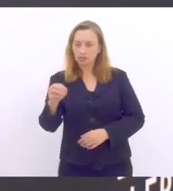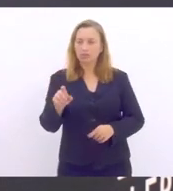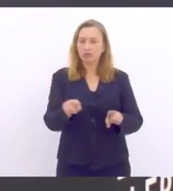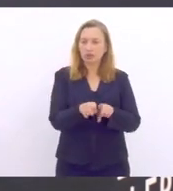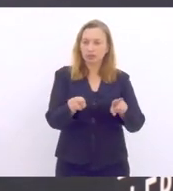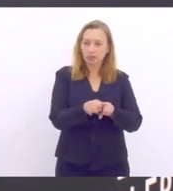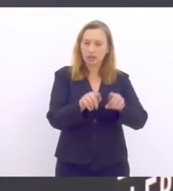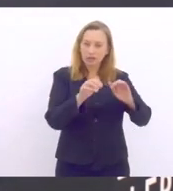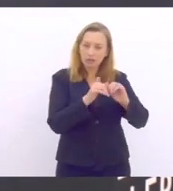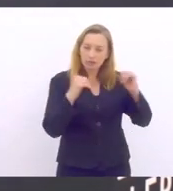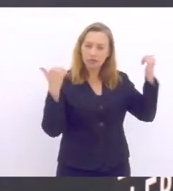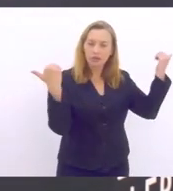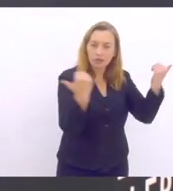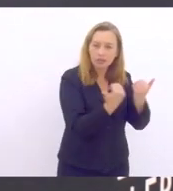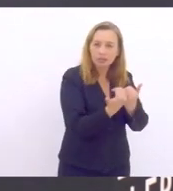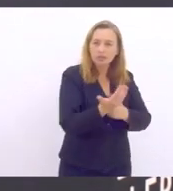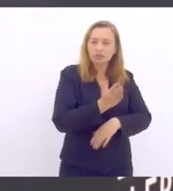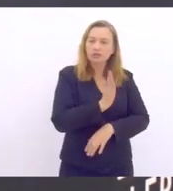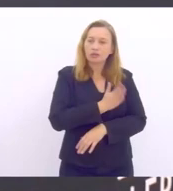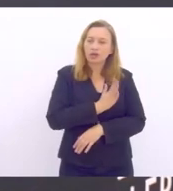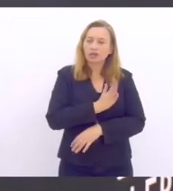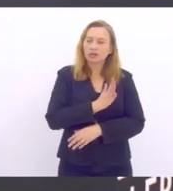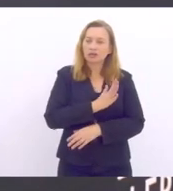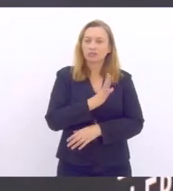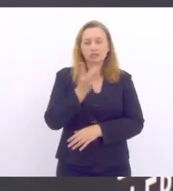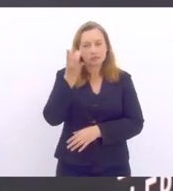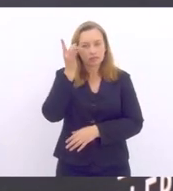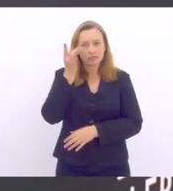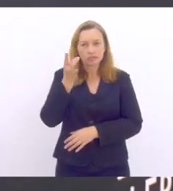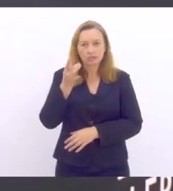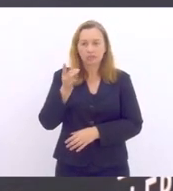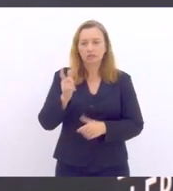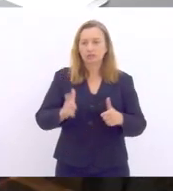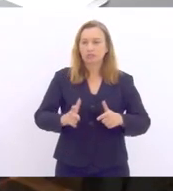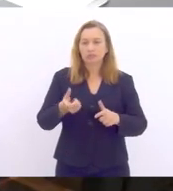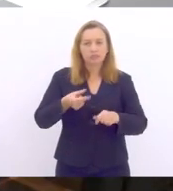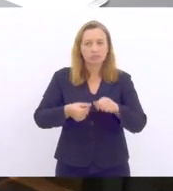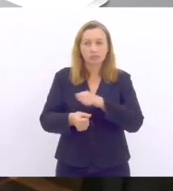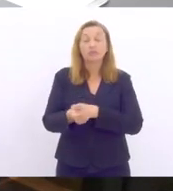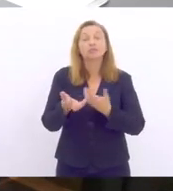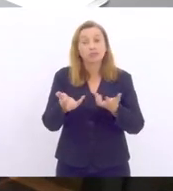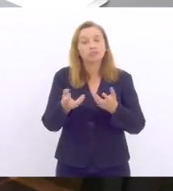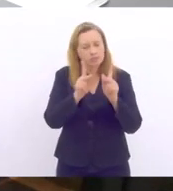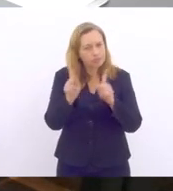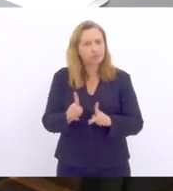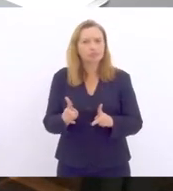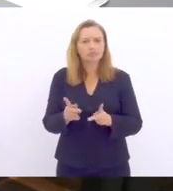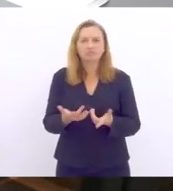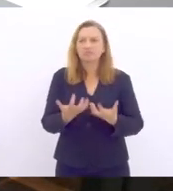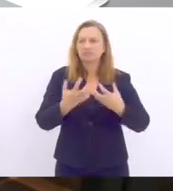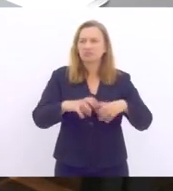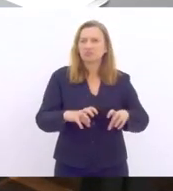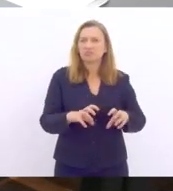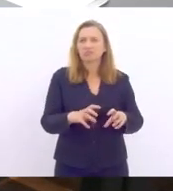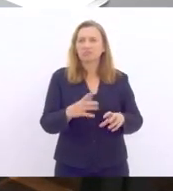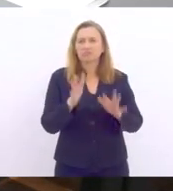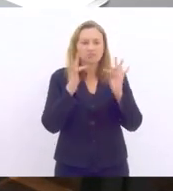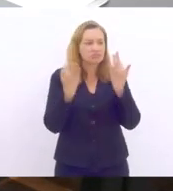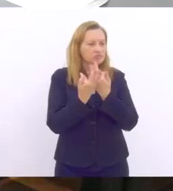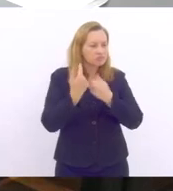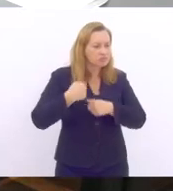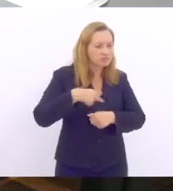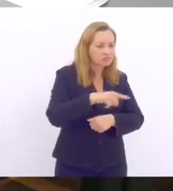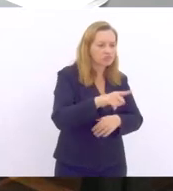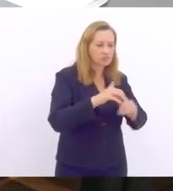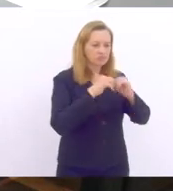no meu coração e no meu espírito. Agora, eu quero paz, eu não quero levar a minha família aos estádios